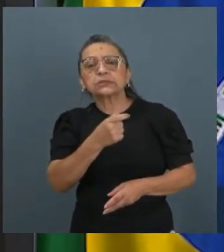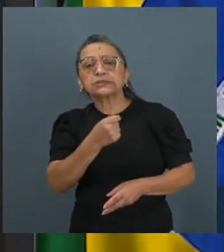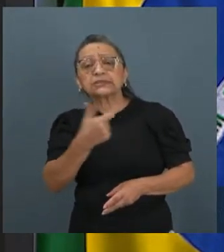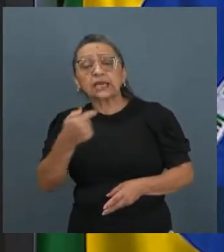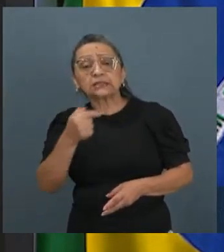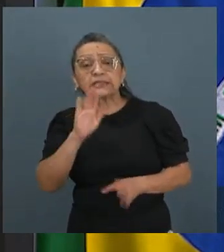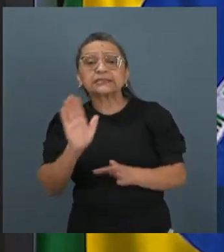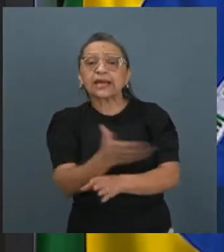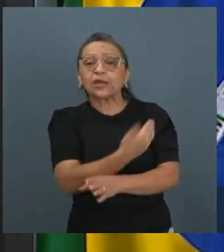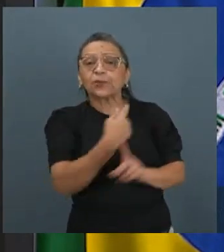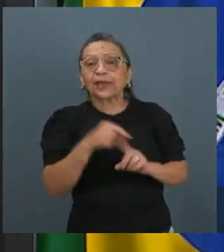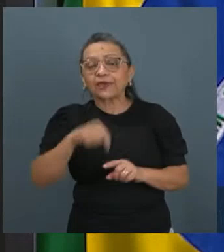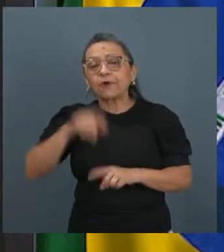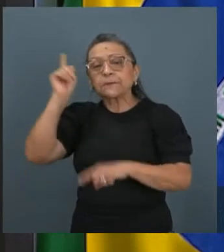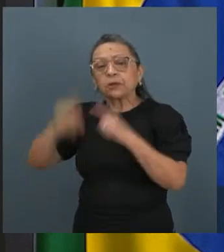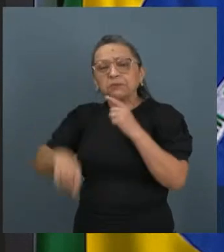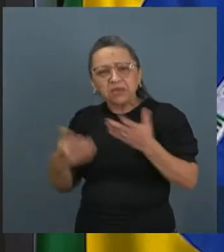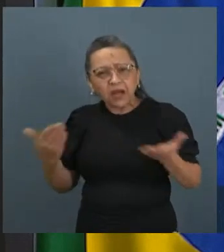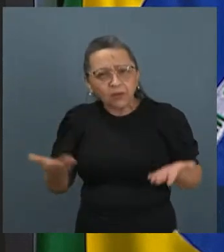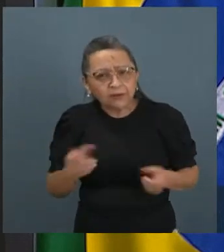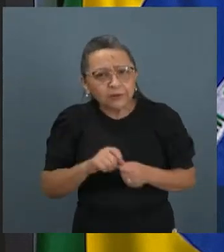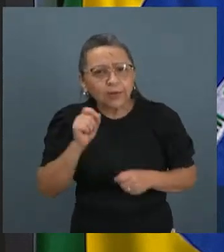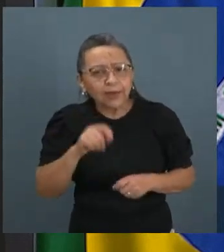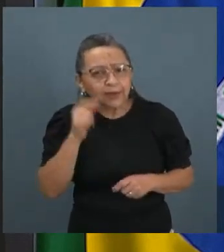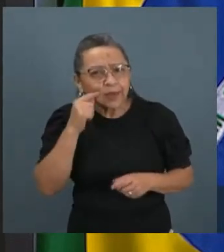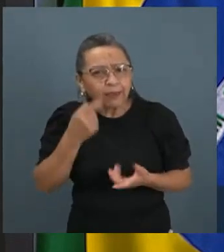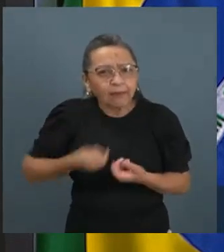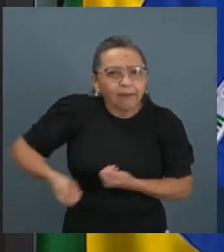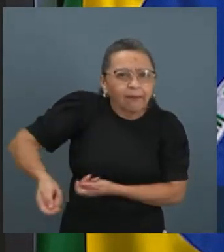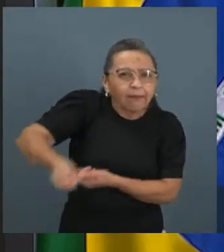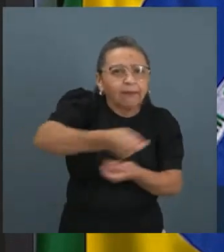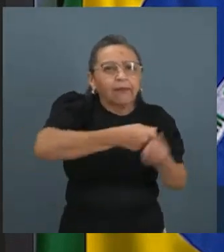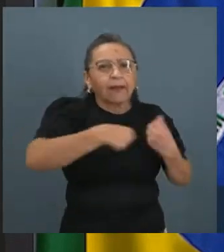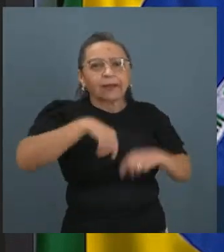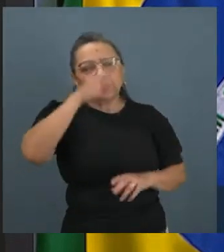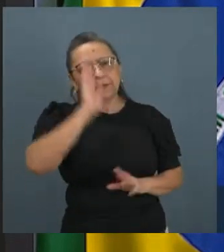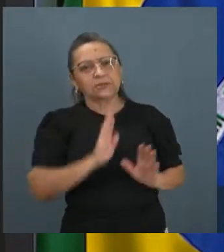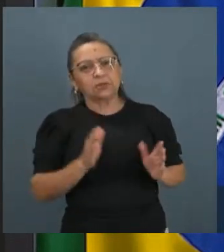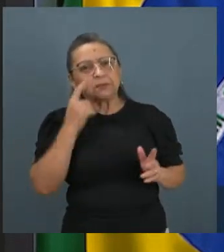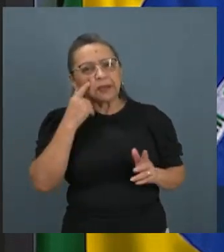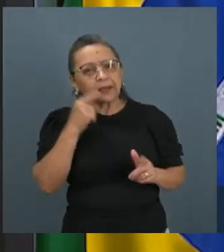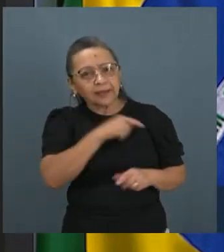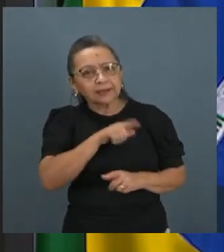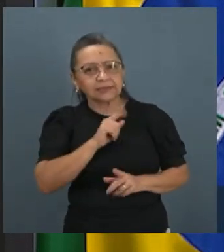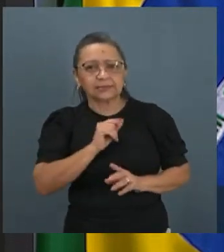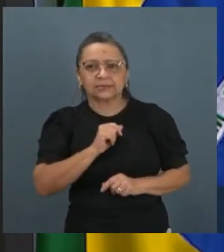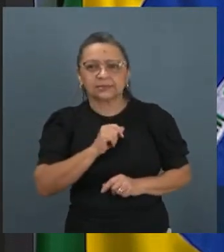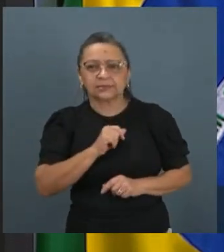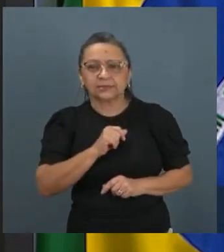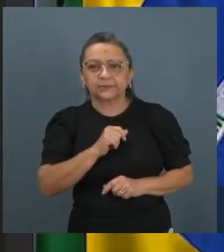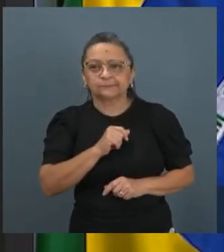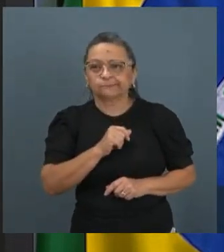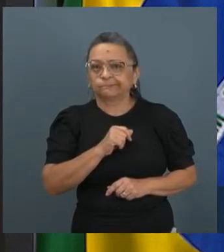proibidos. E agora querem fazer o quê? Um monopólio aqui no Brasil para eles?